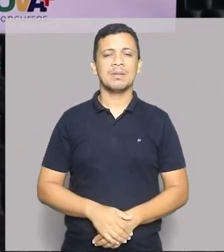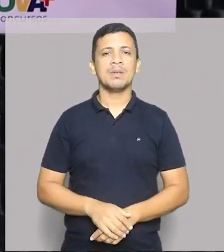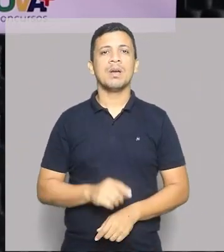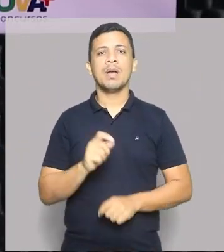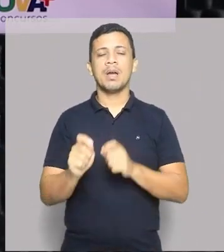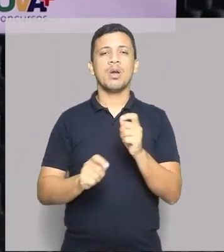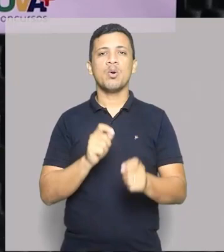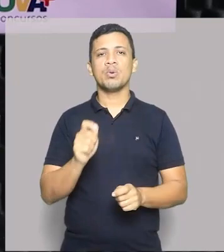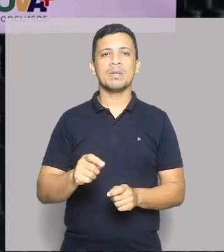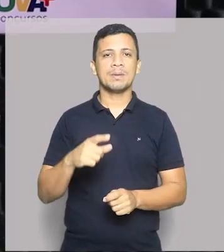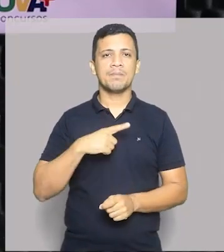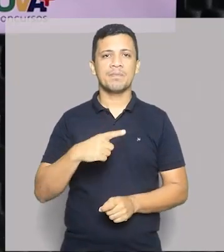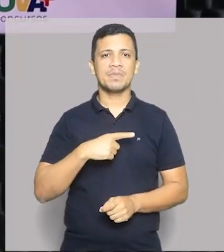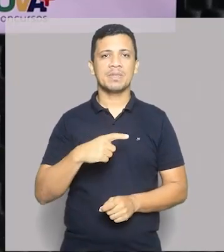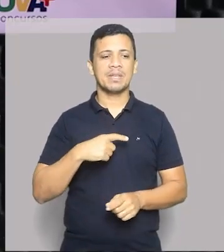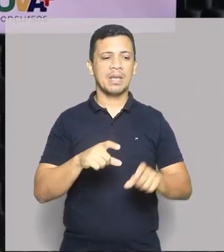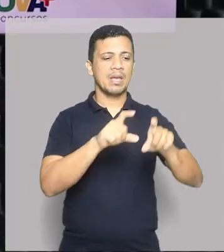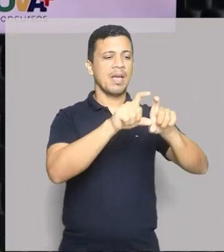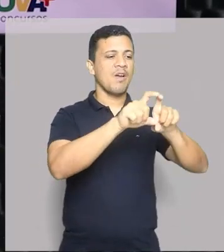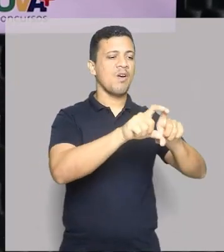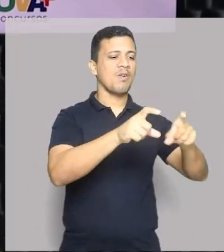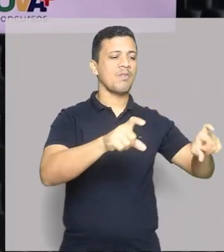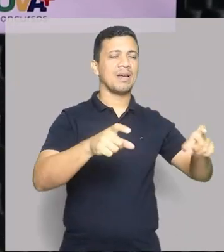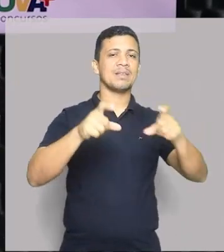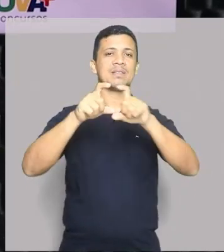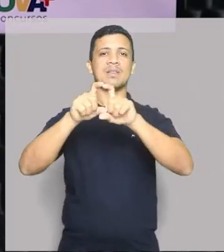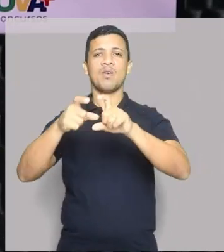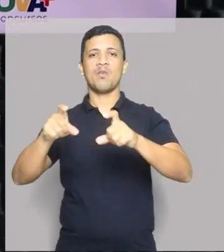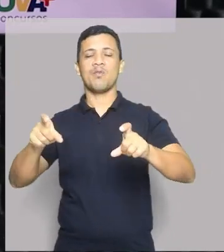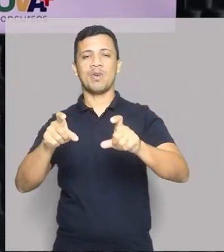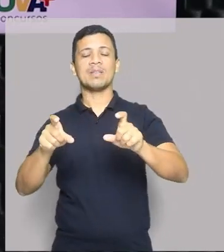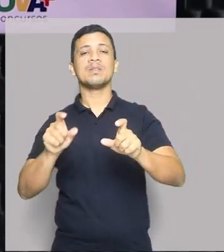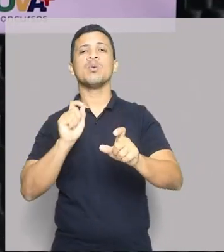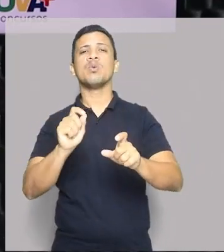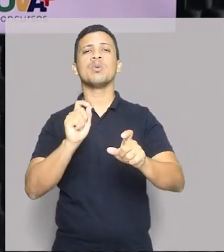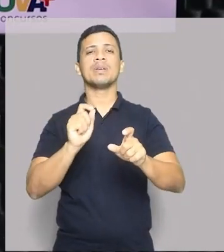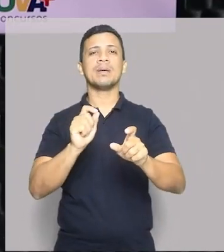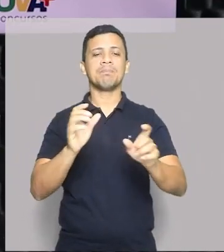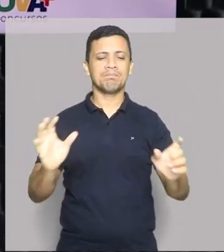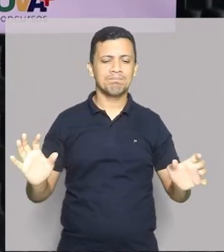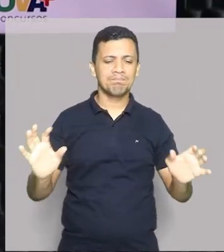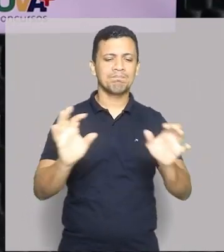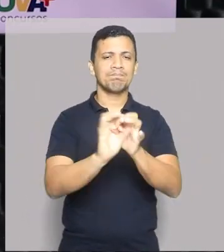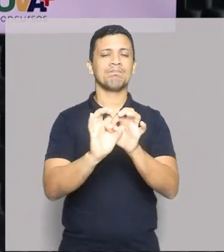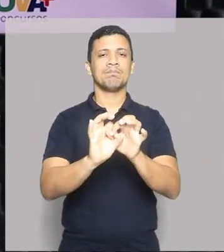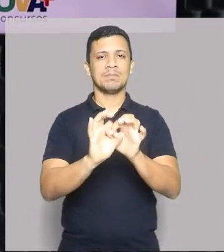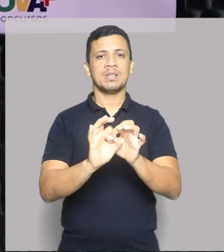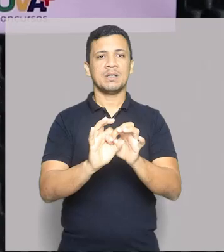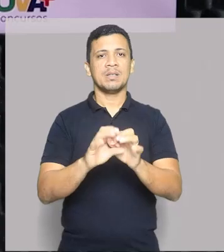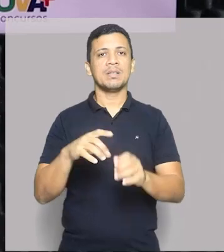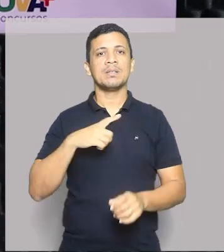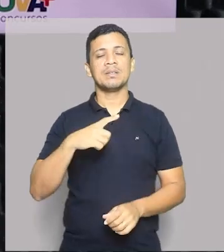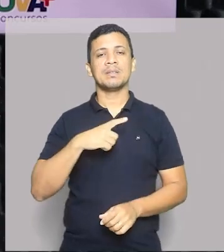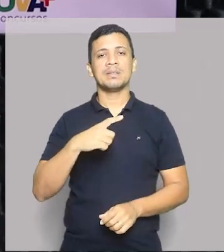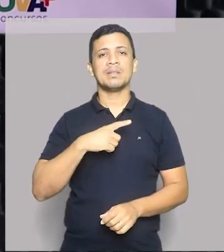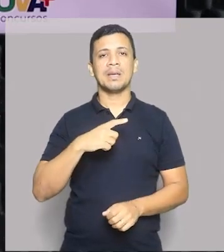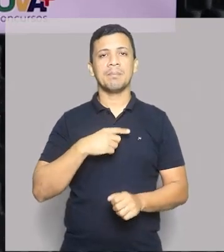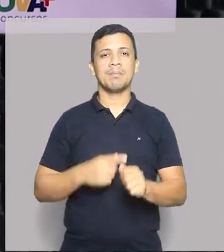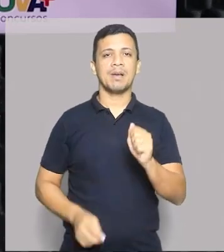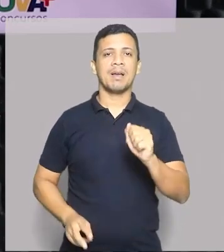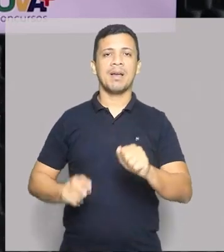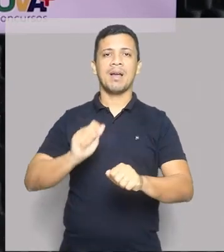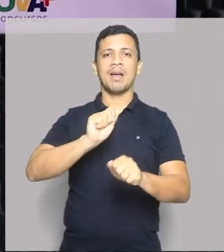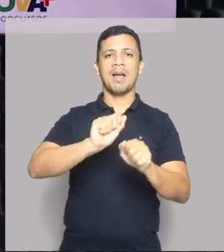o período composto por subordinação, mais especificamente das orações adverbiais. Como as